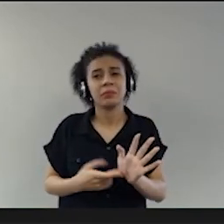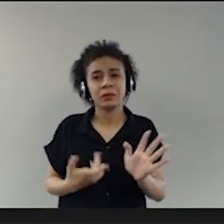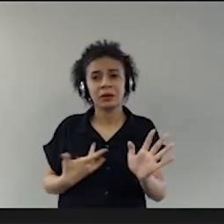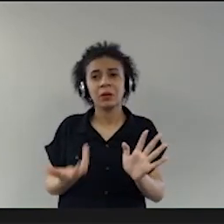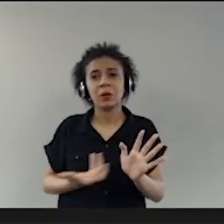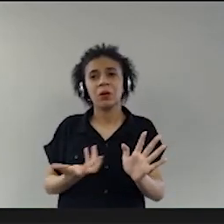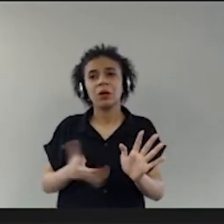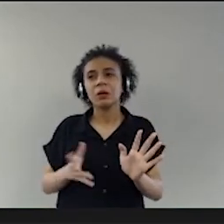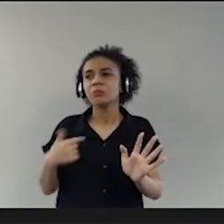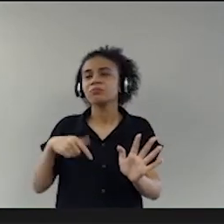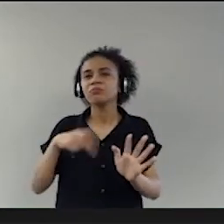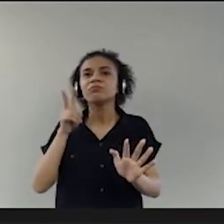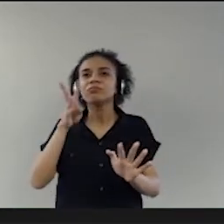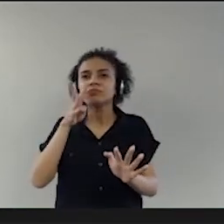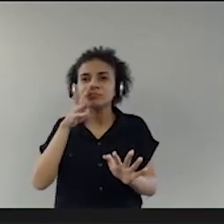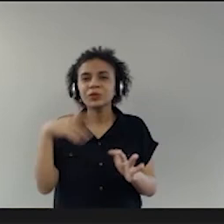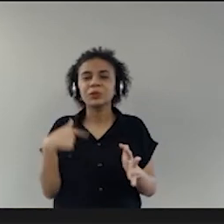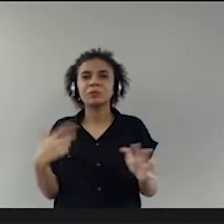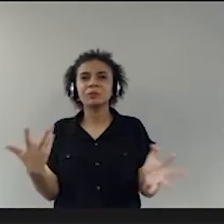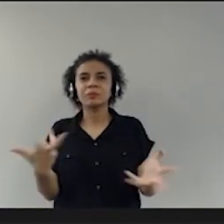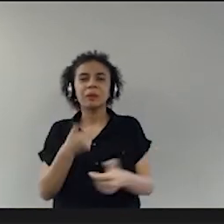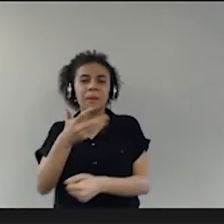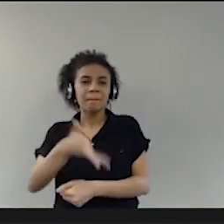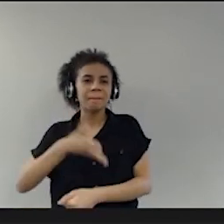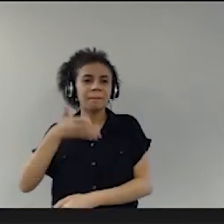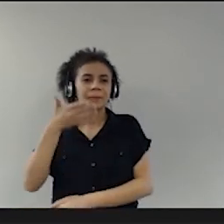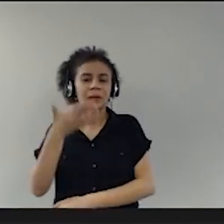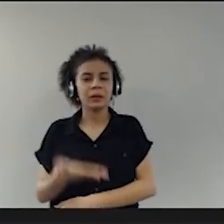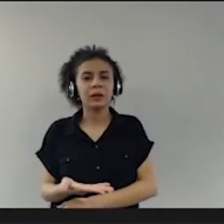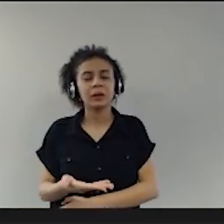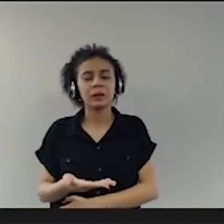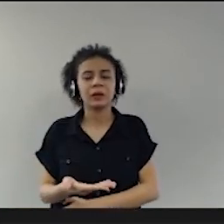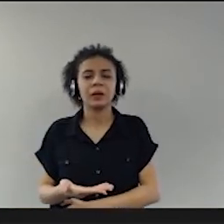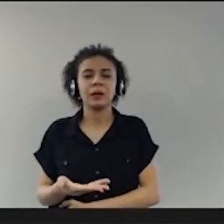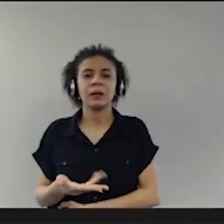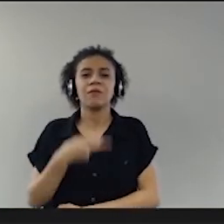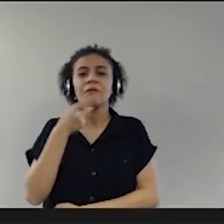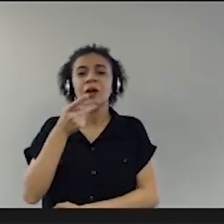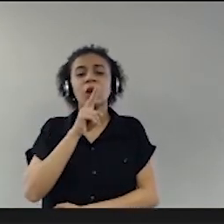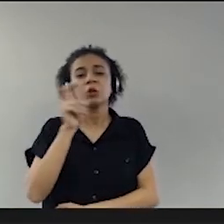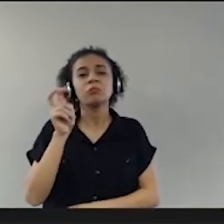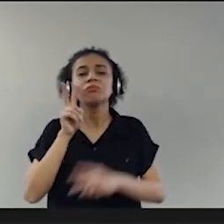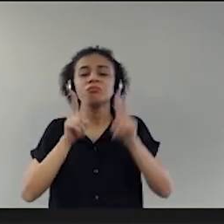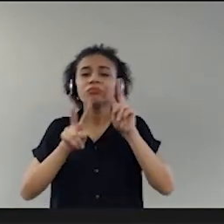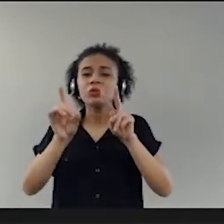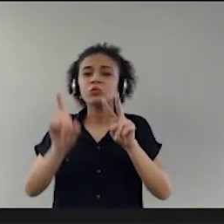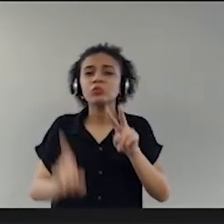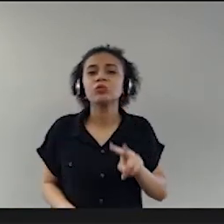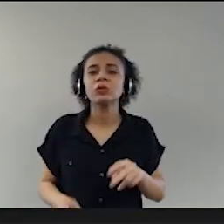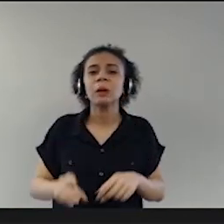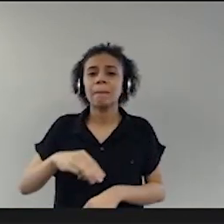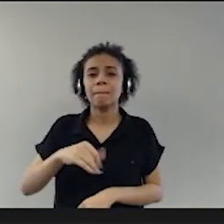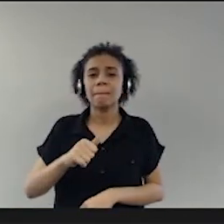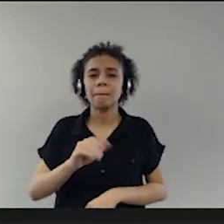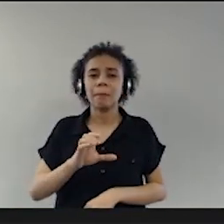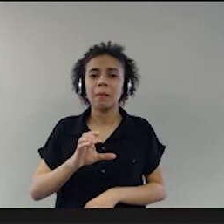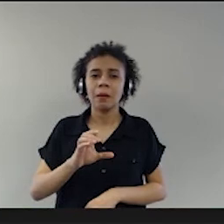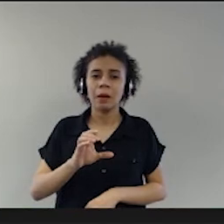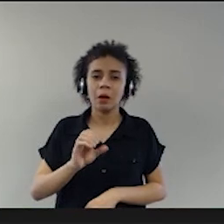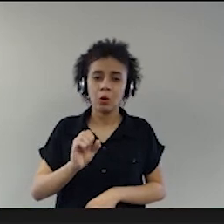estávamos aqui ouvindo pelo nosso brilhante palestrante, falando da visão do direito, o Dr. Marcos Silva